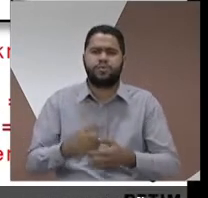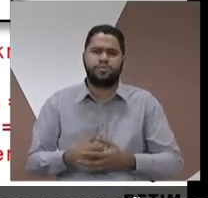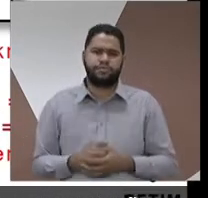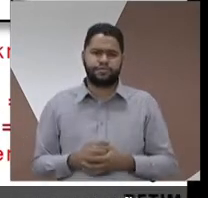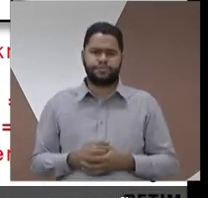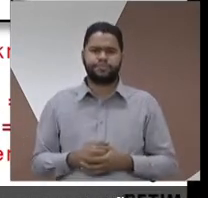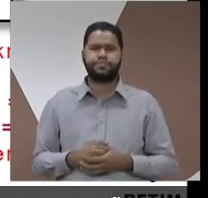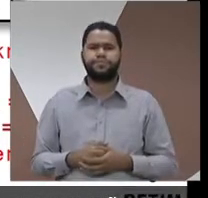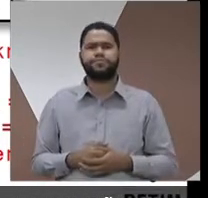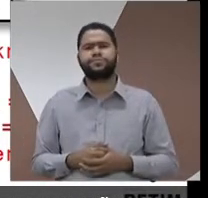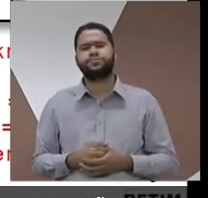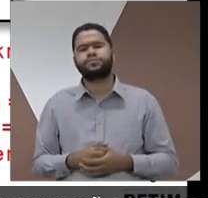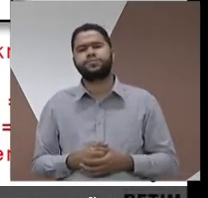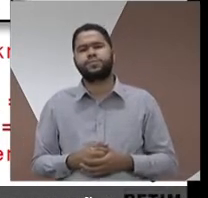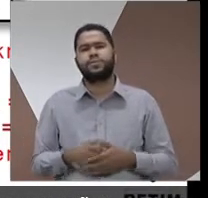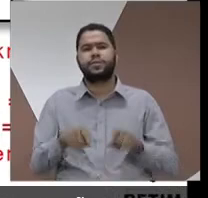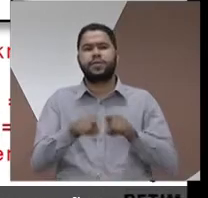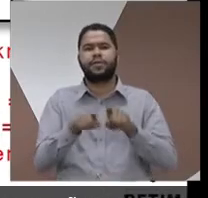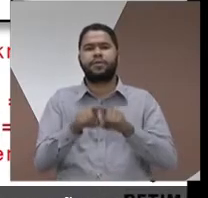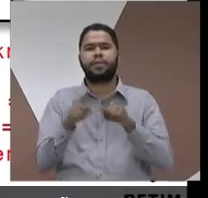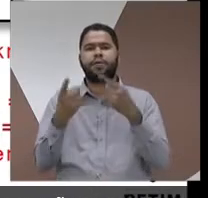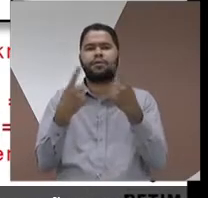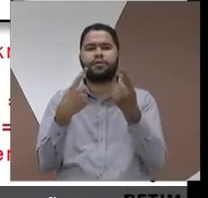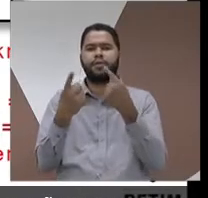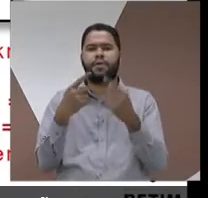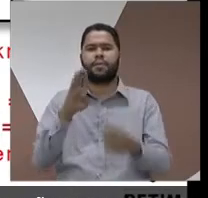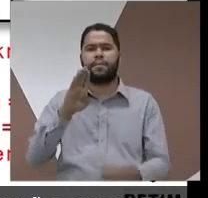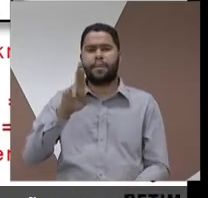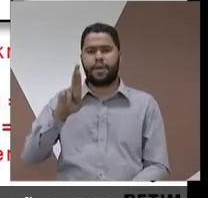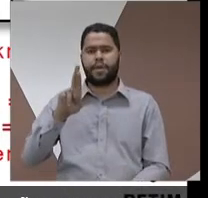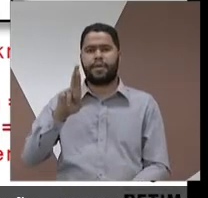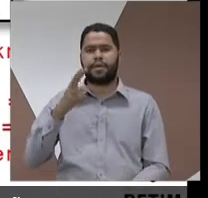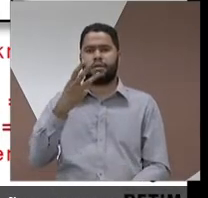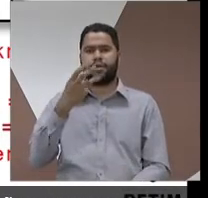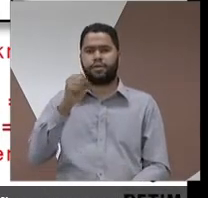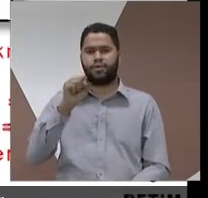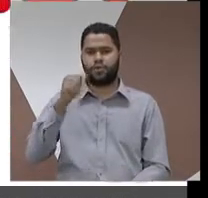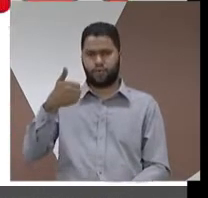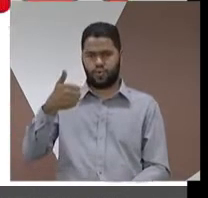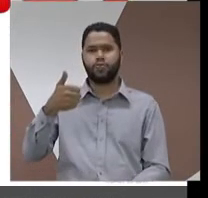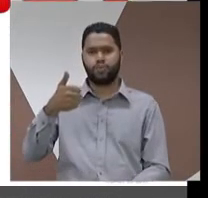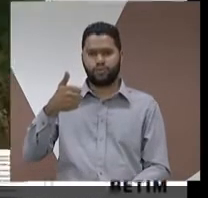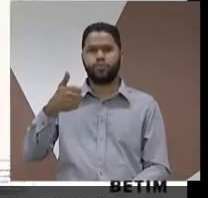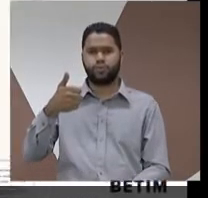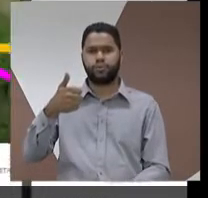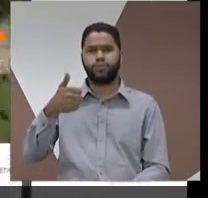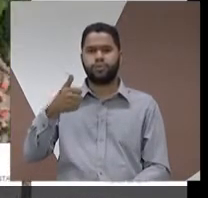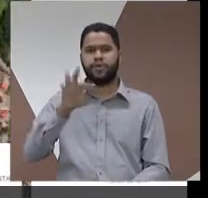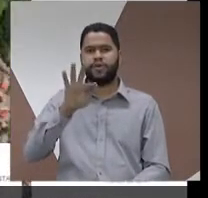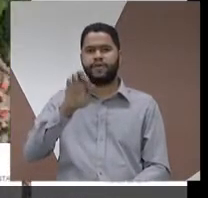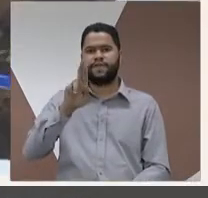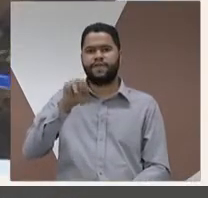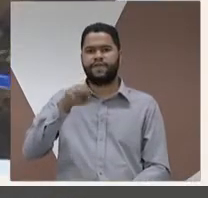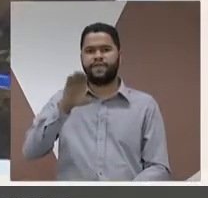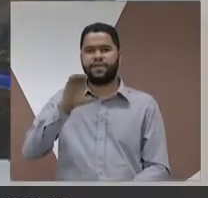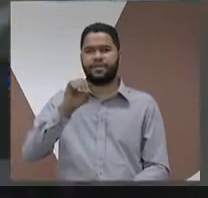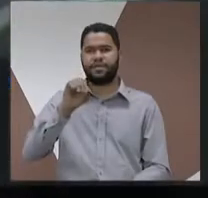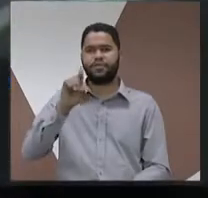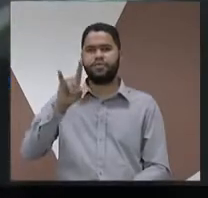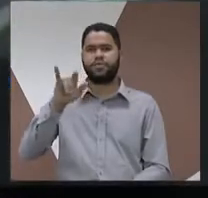a Fernão Dias, tem a lâmina lá da Fernão Dias, que